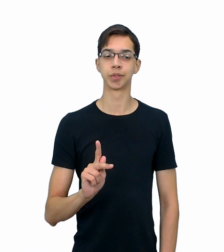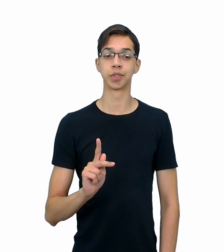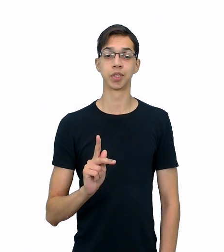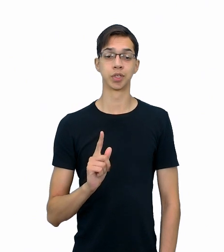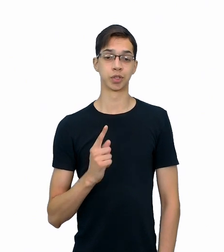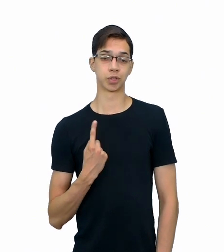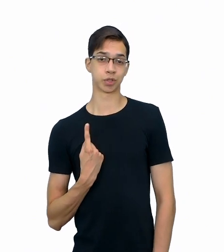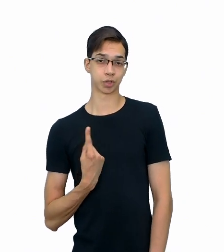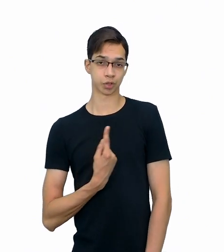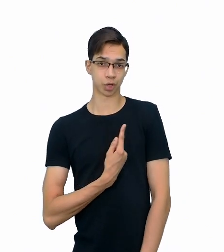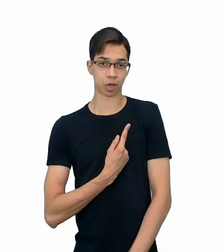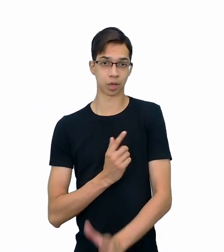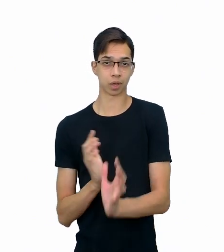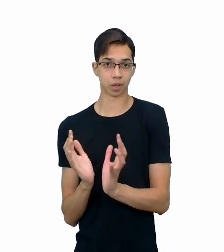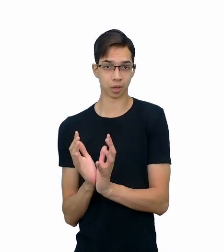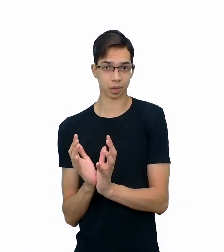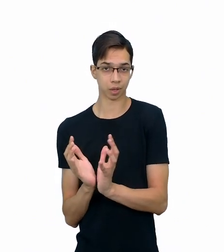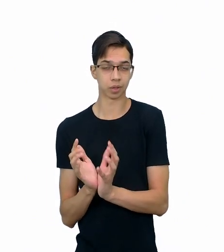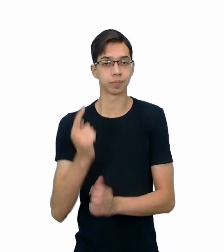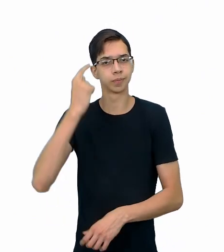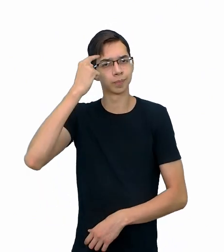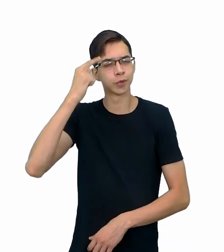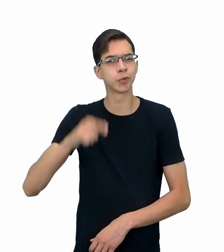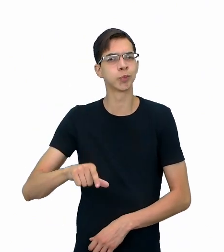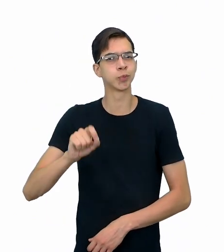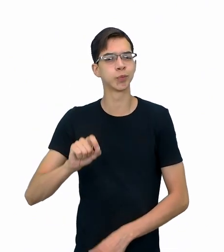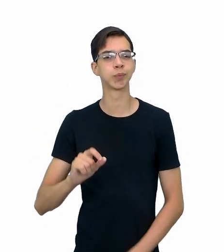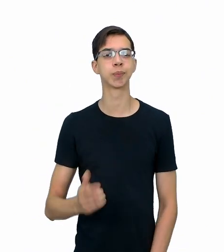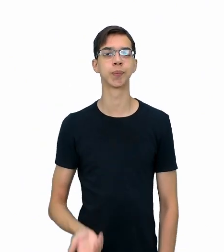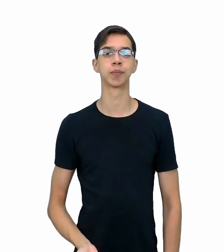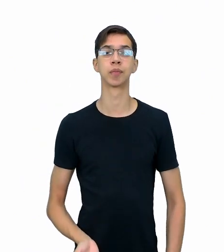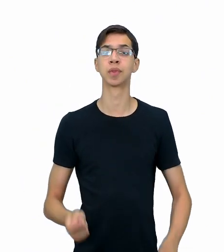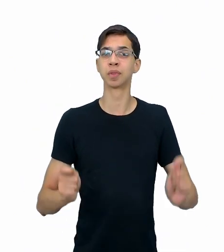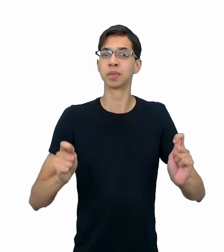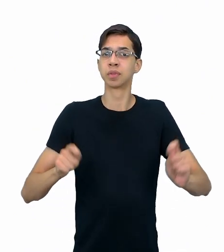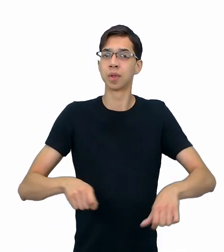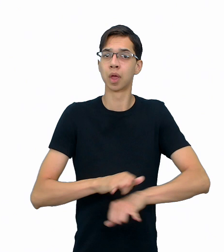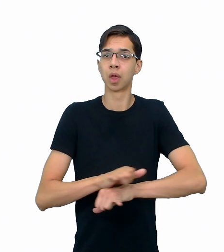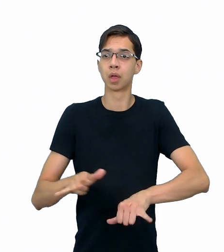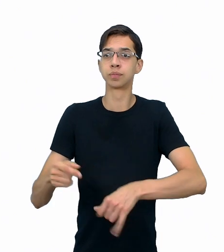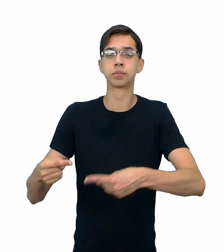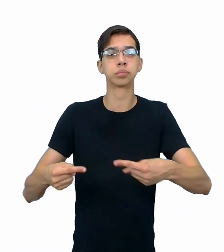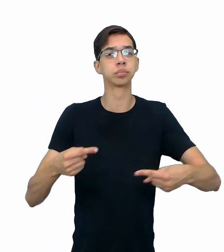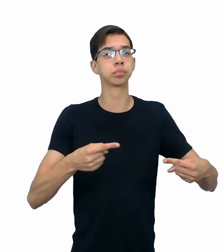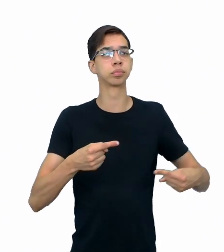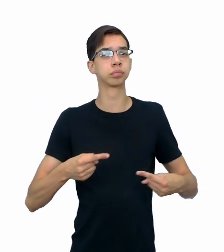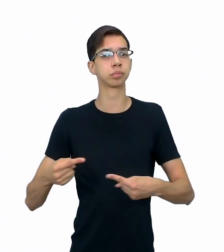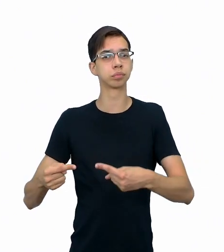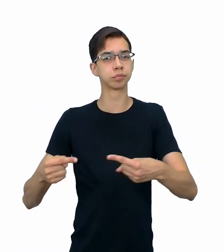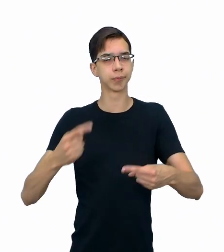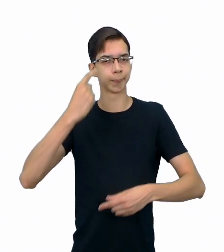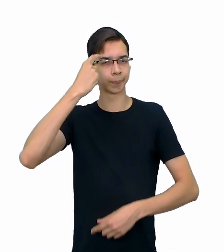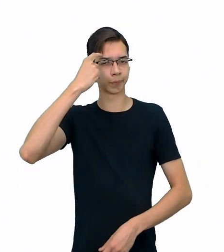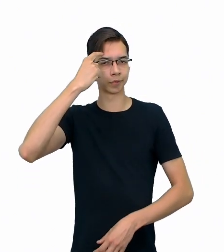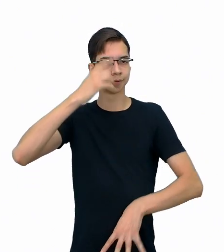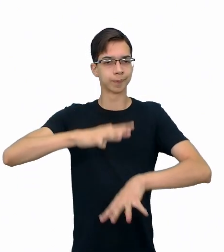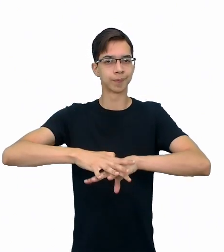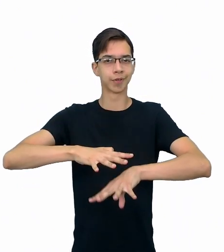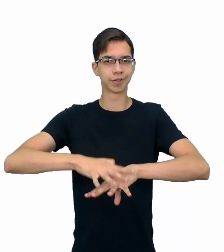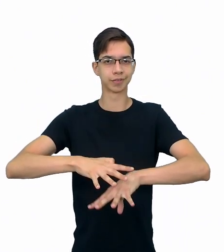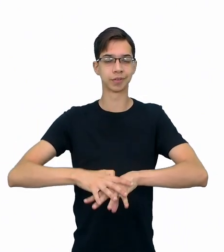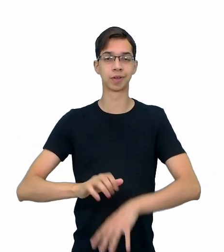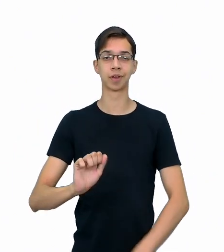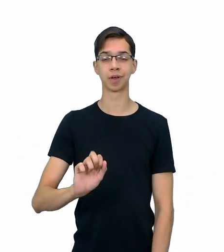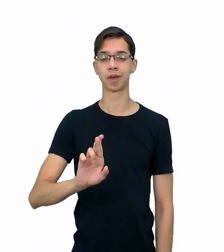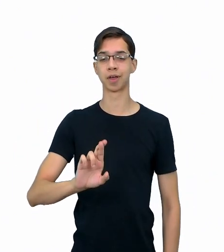que poderíamos, né, durante as formações, discutir os tipos de pensamento matemático, né? E por